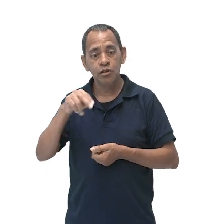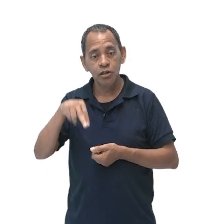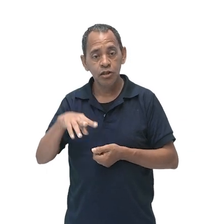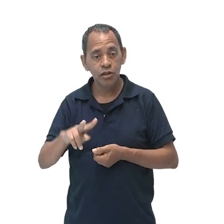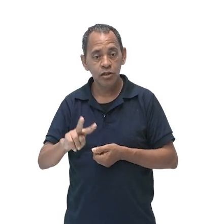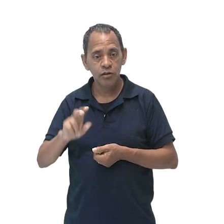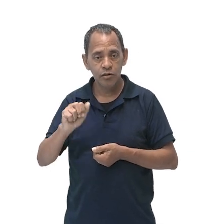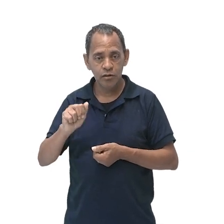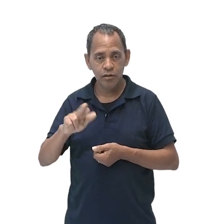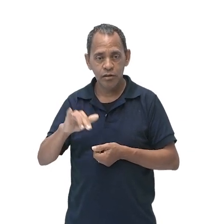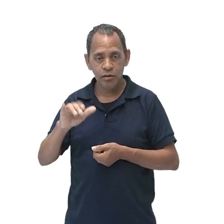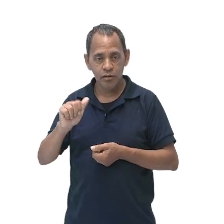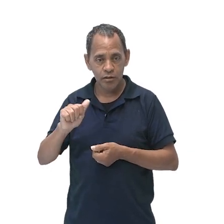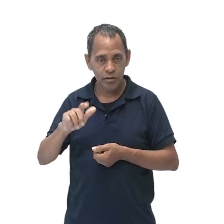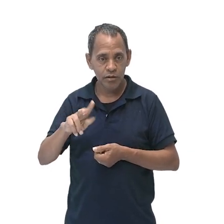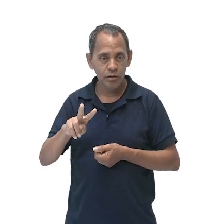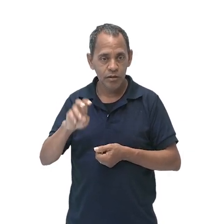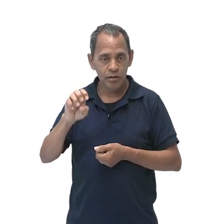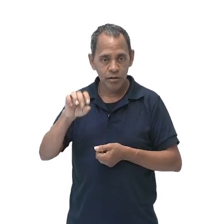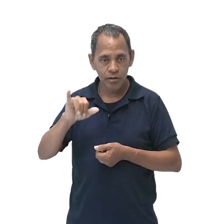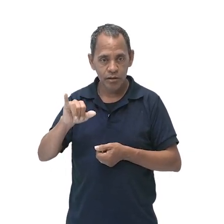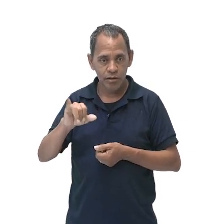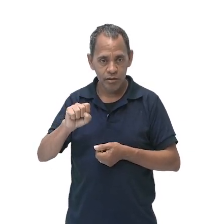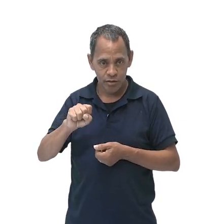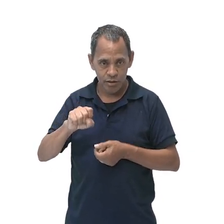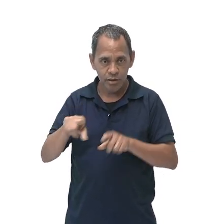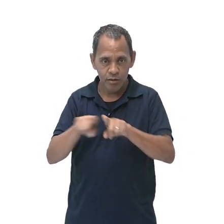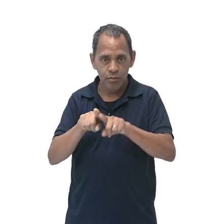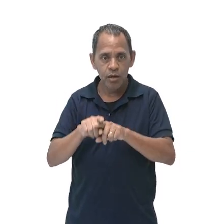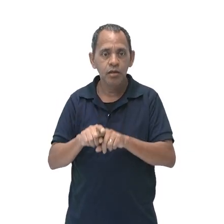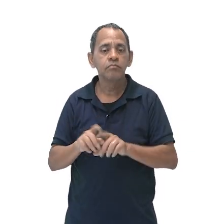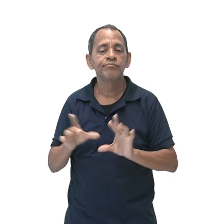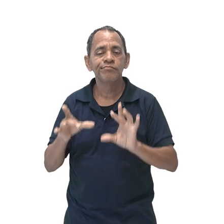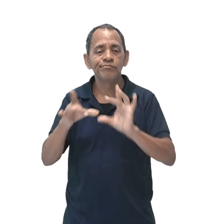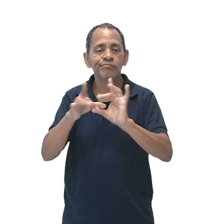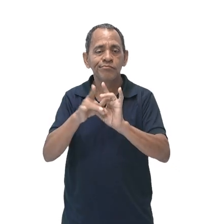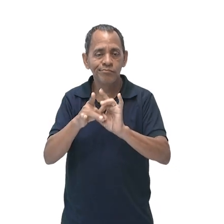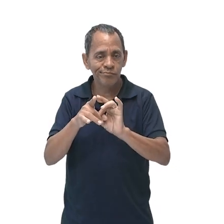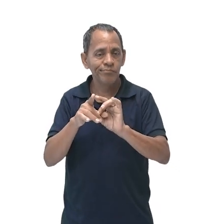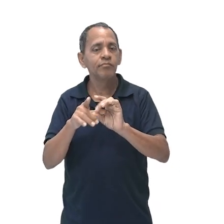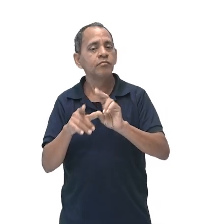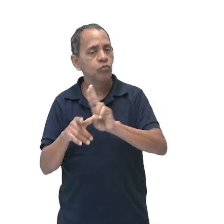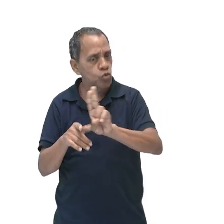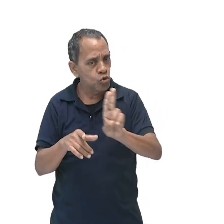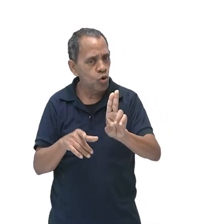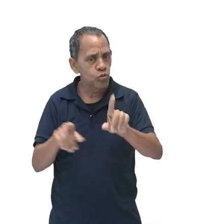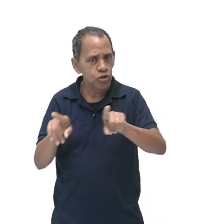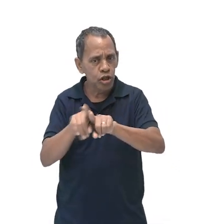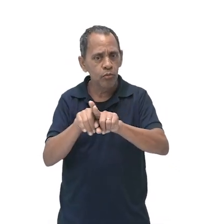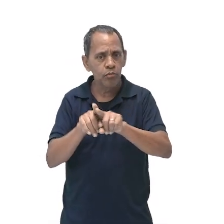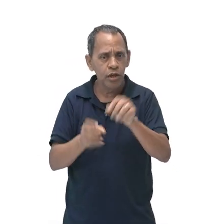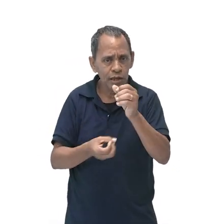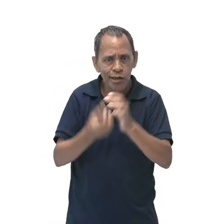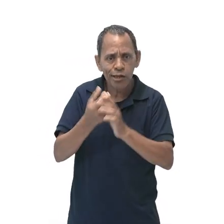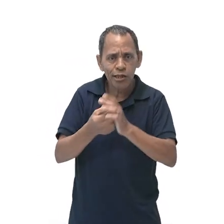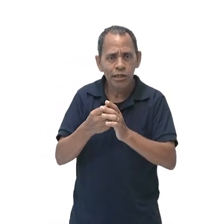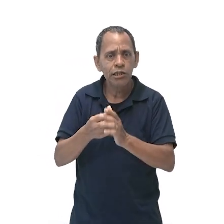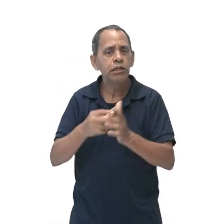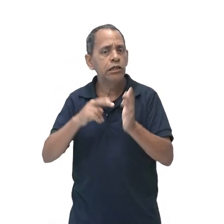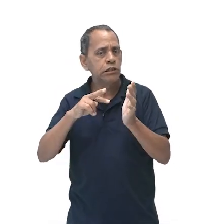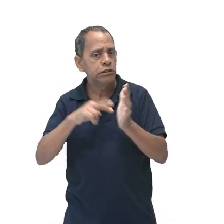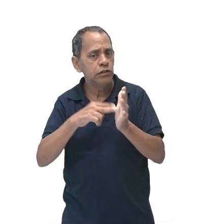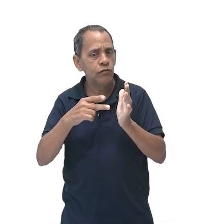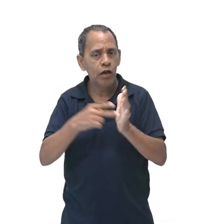palavras, ok? Conectar nomes. Só que, ao conectar, ela também estabelece sentidos. Quais palavras nós temos